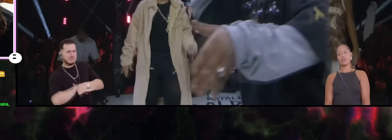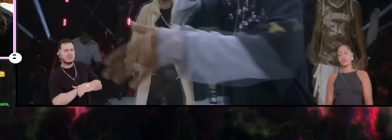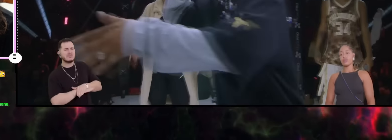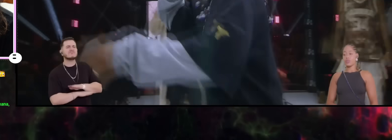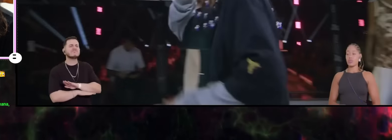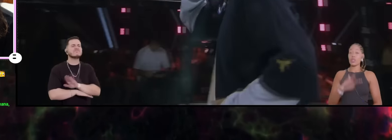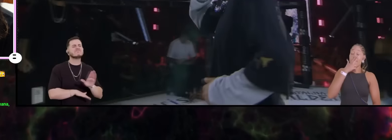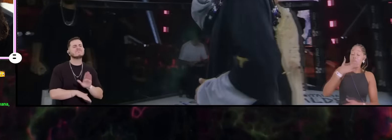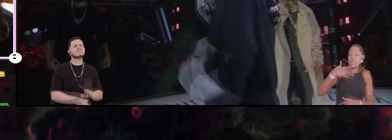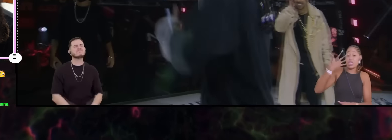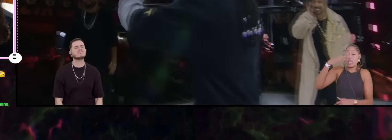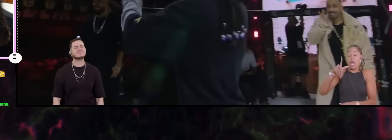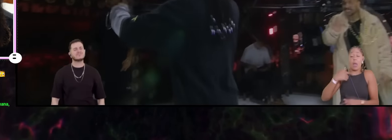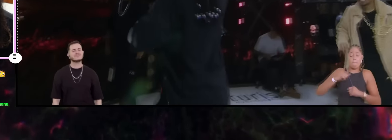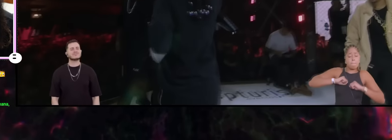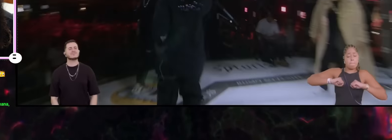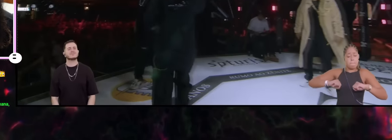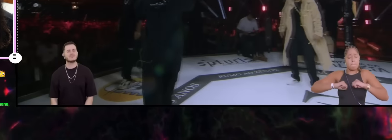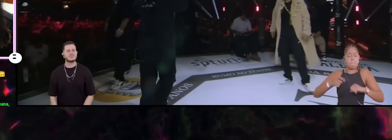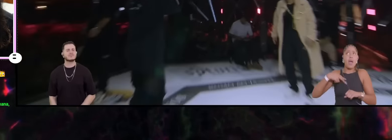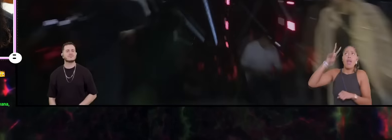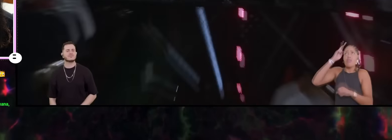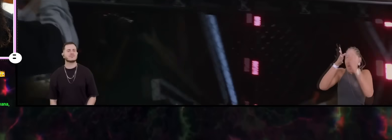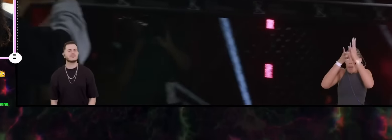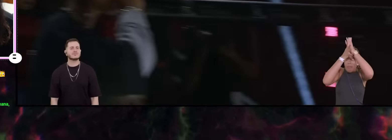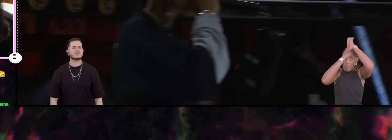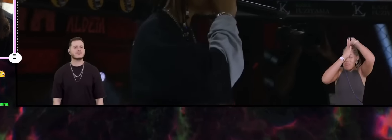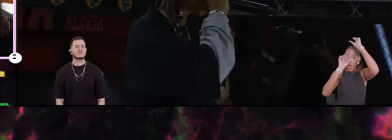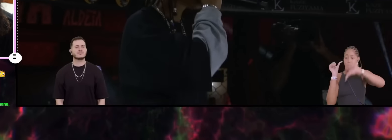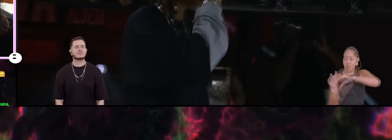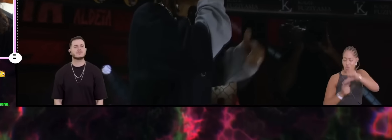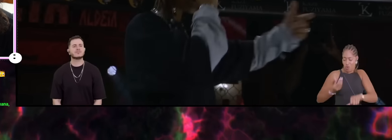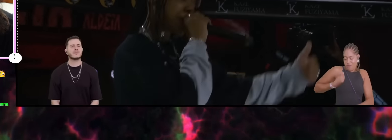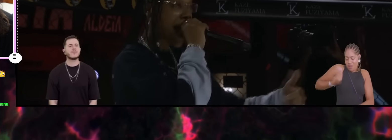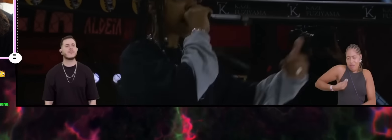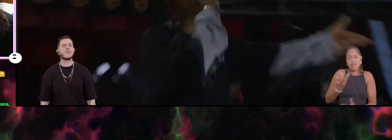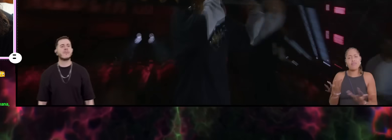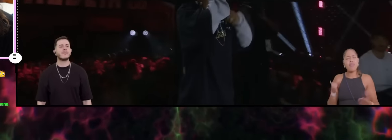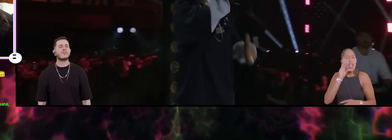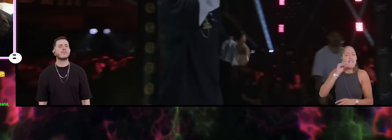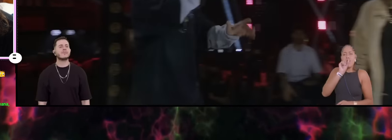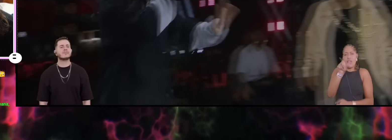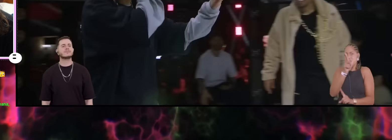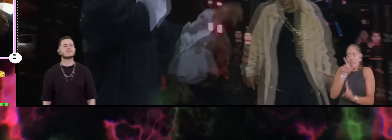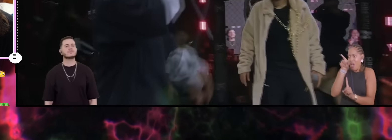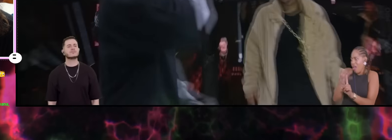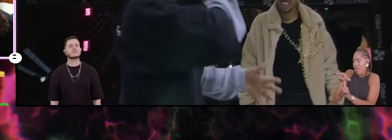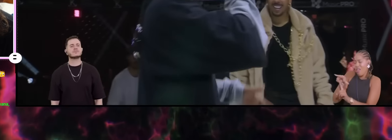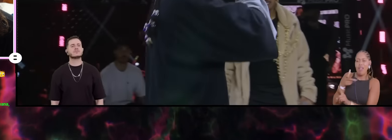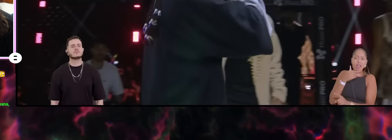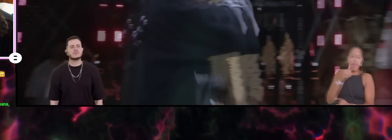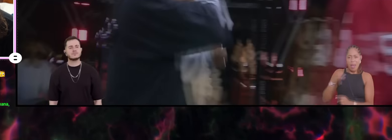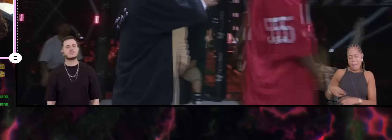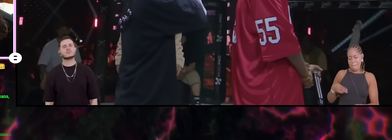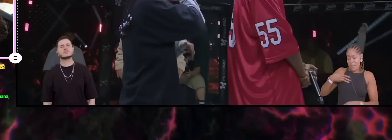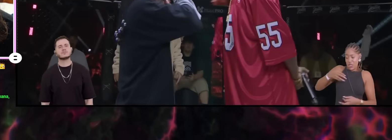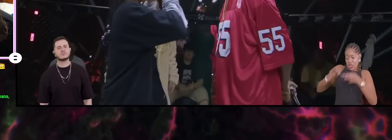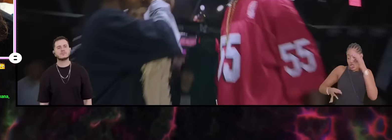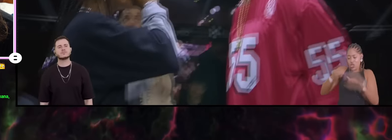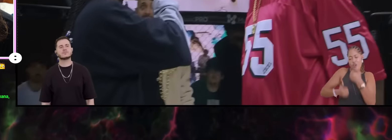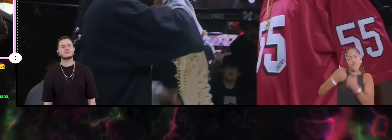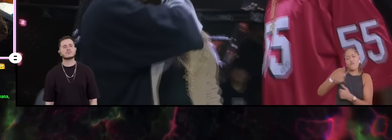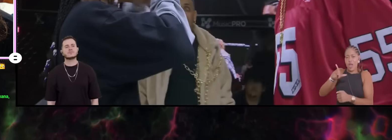o Santos na batida. Eu lembro do Neymar que ele até mudou de vida. E falaram que ele era o mestre da vila. Ele provou